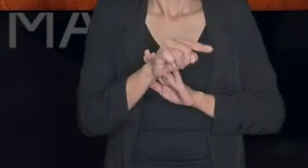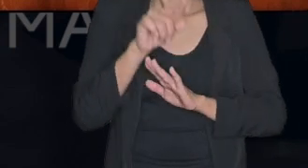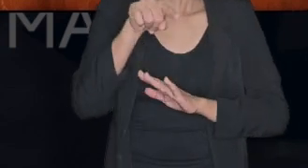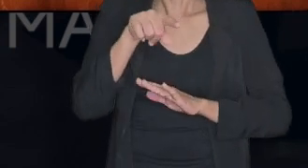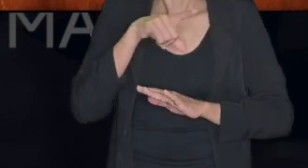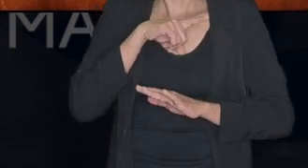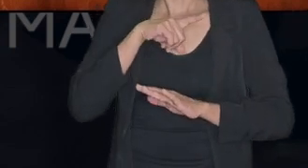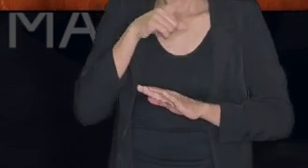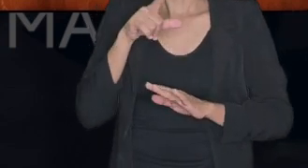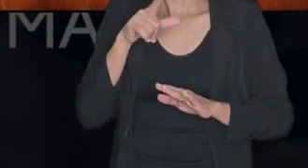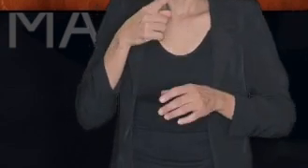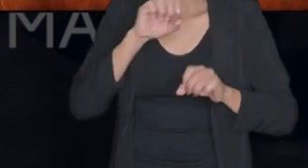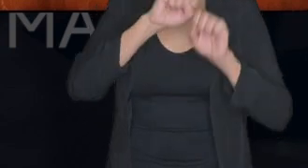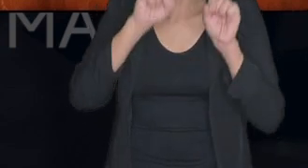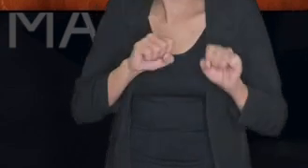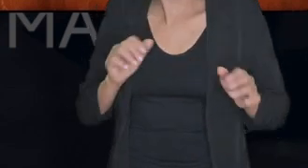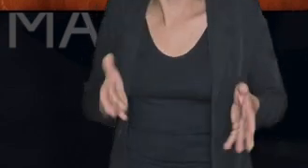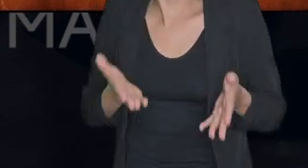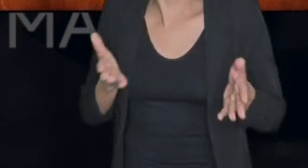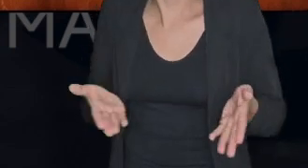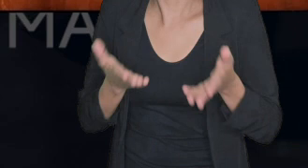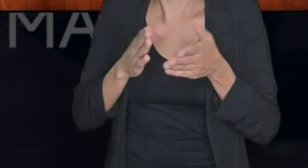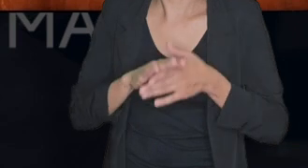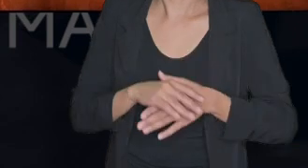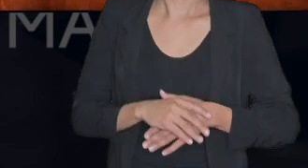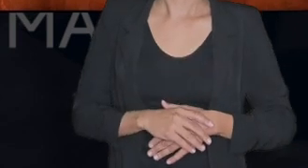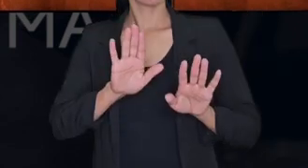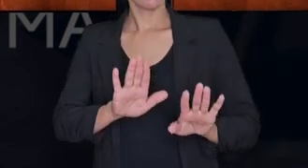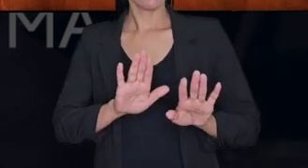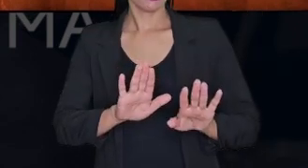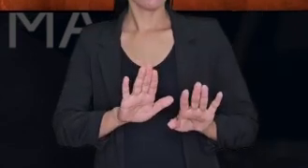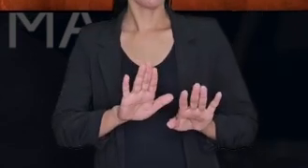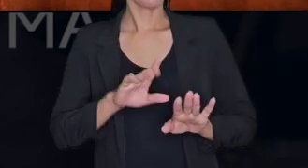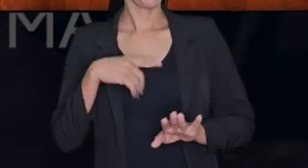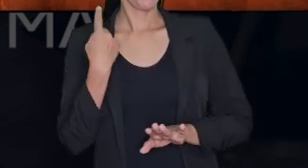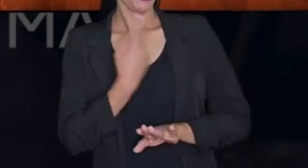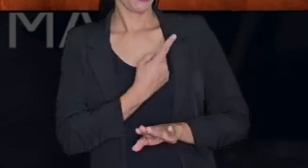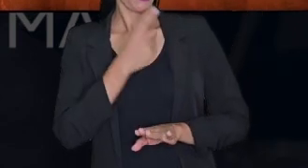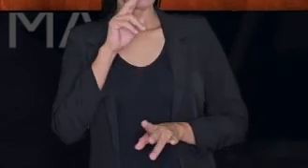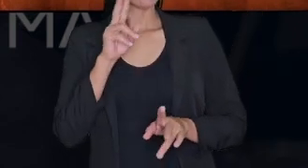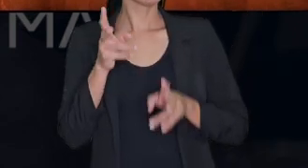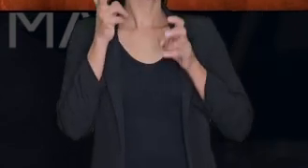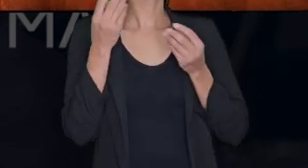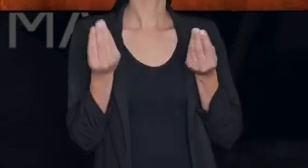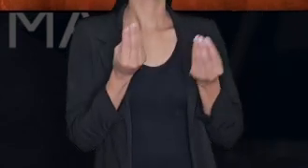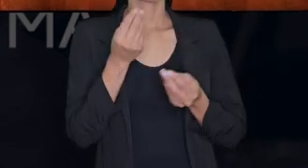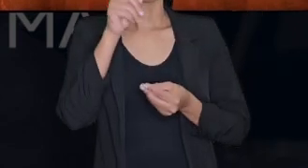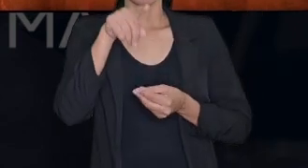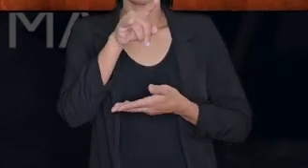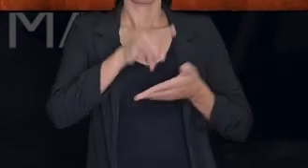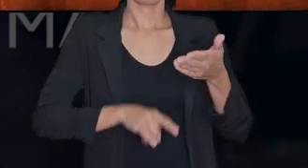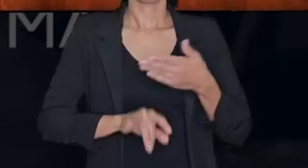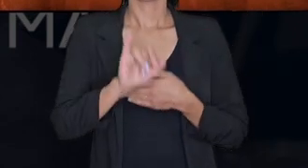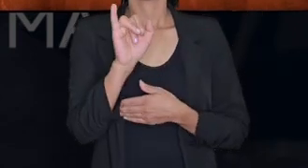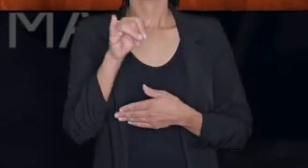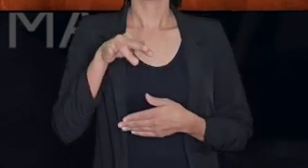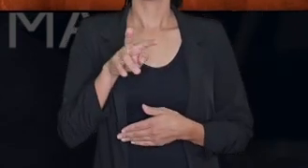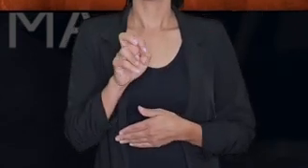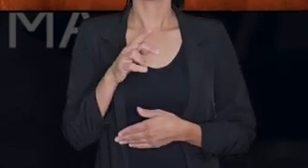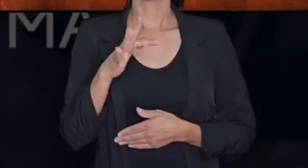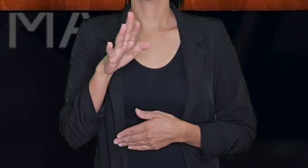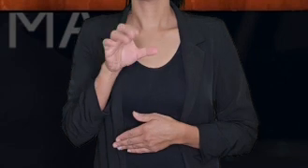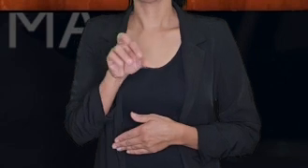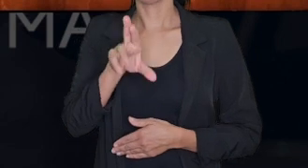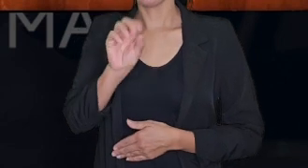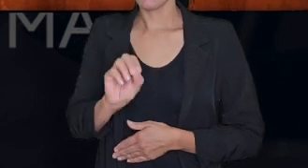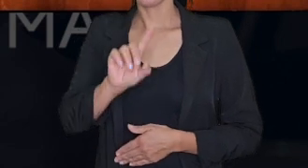uma migração de arrecadação tributária do ITCMD de um Estado para outro, algo problemático. Mas o nosso ponto